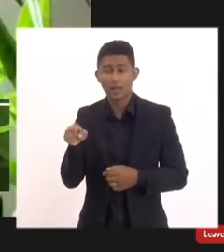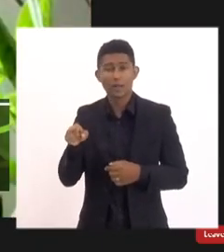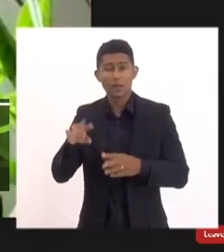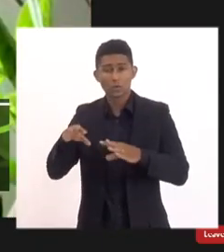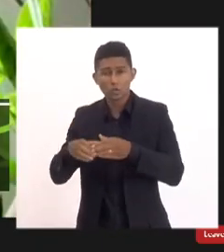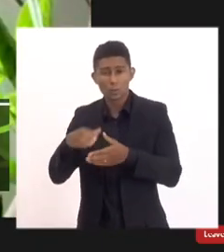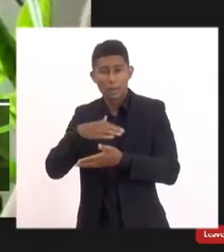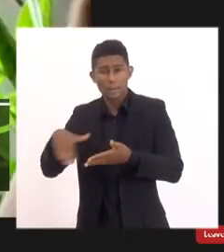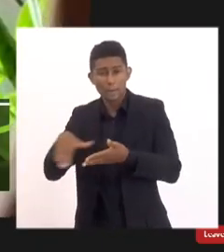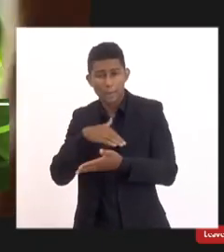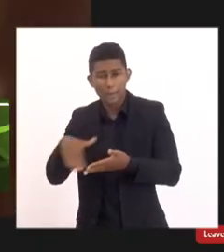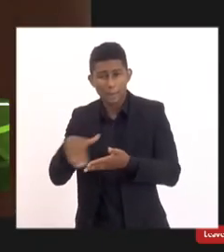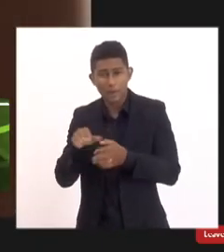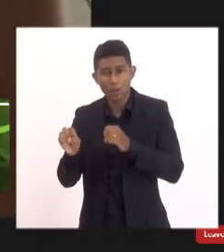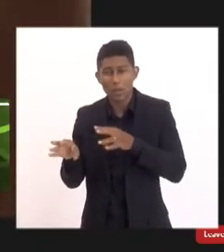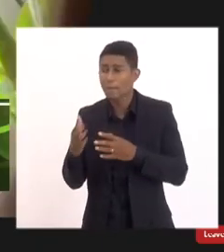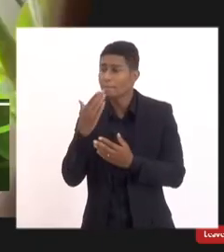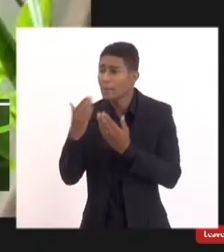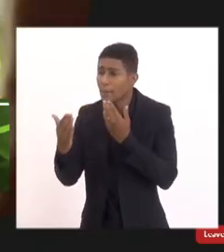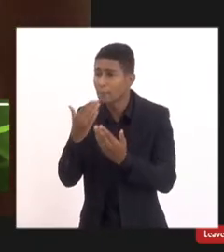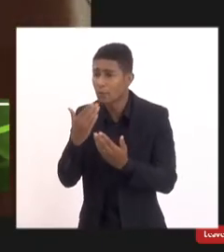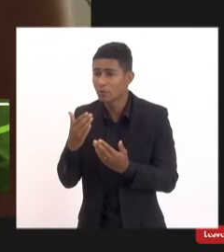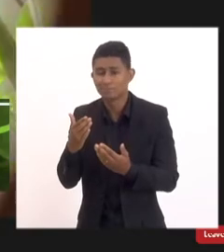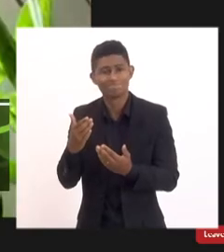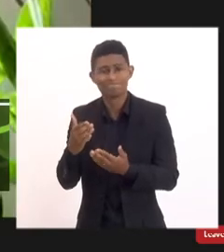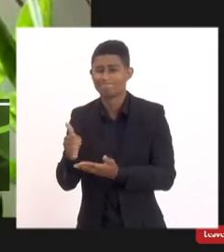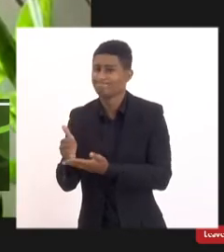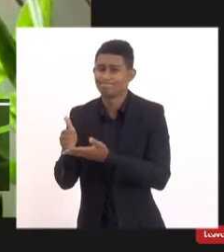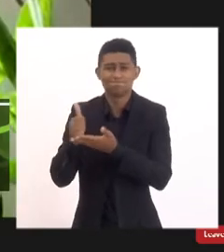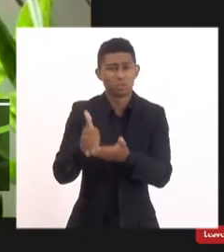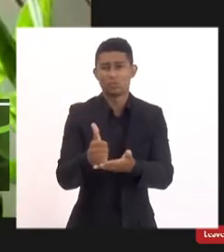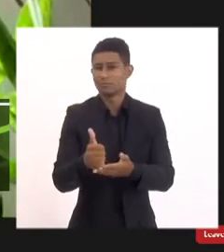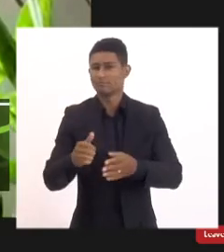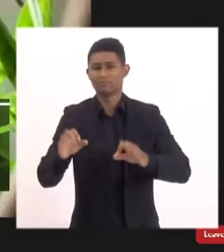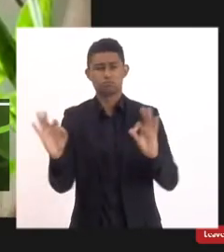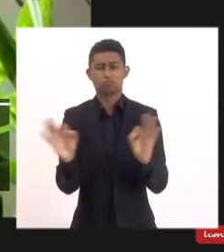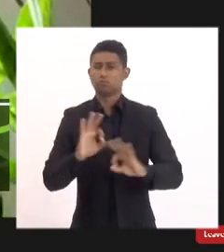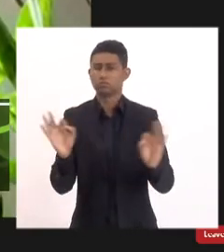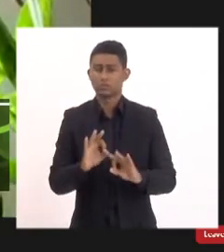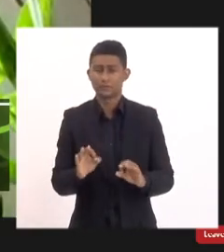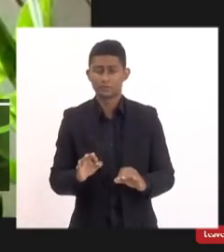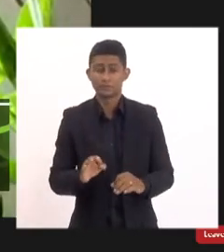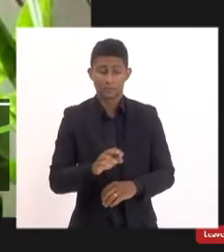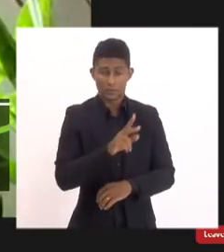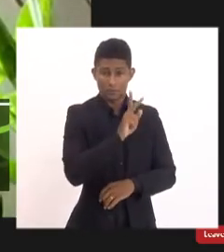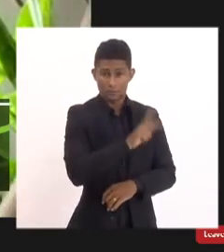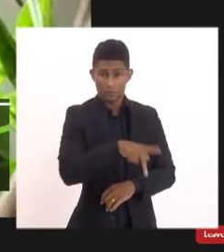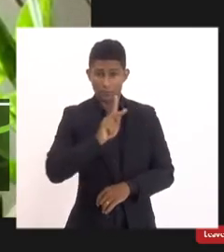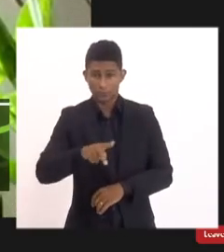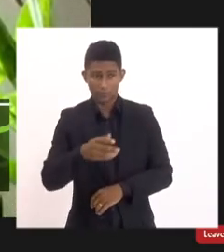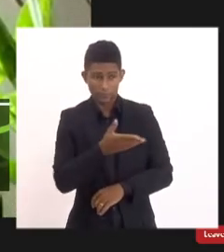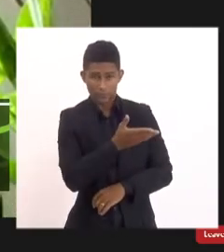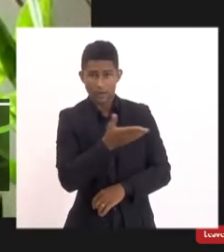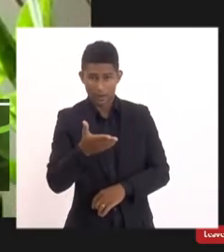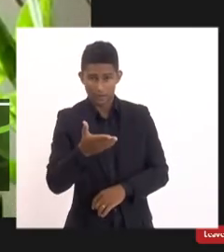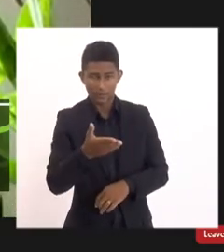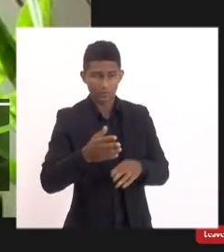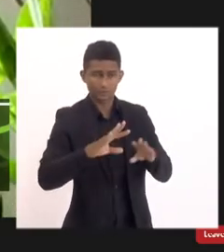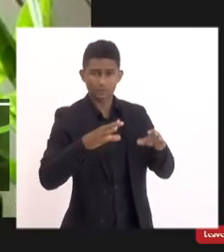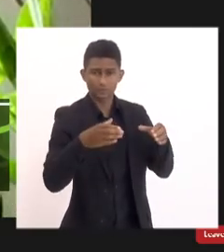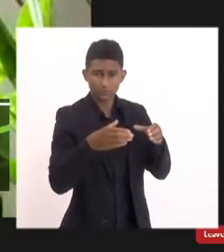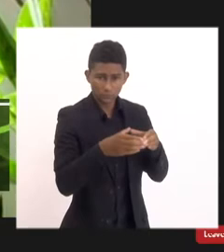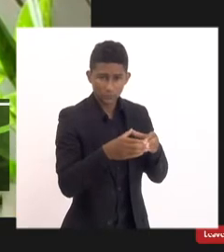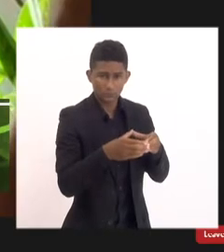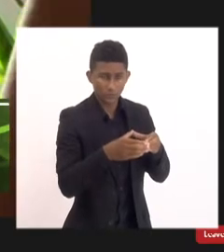tiveram acompanhamento. Eles contaram com a boa vontade dos professores, da equipe